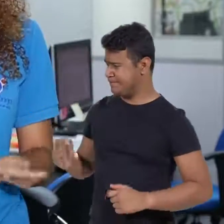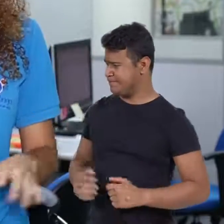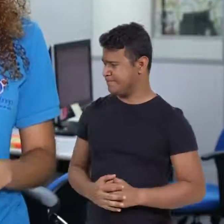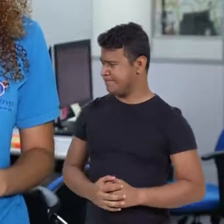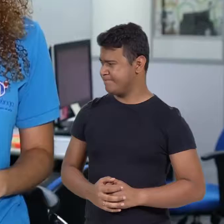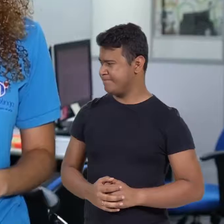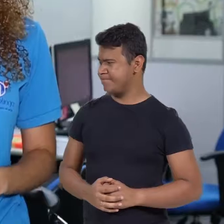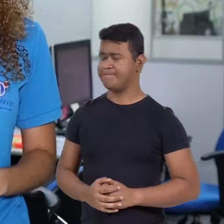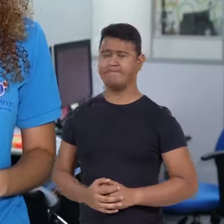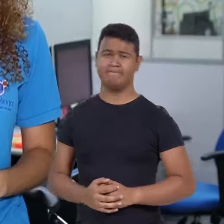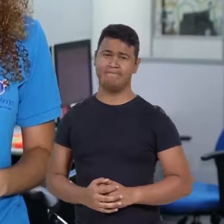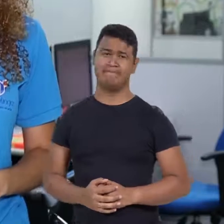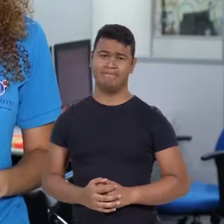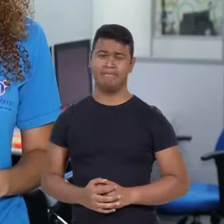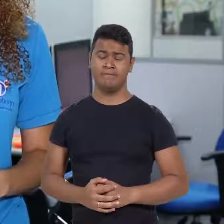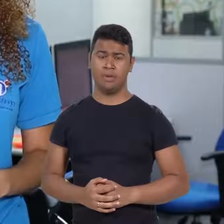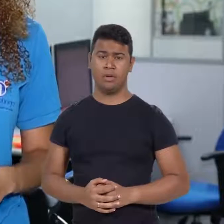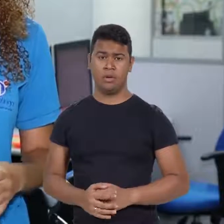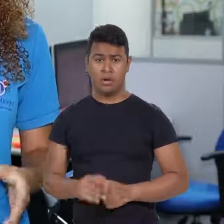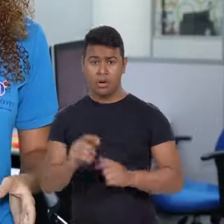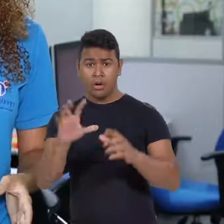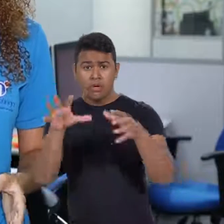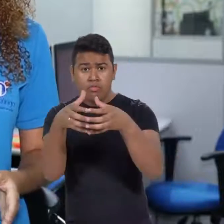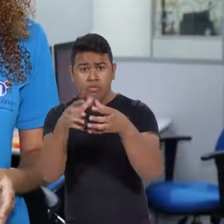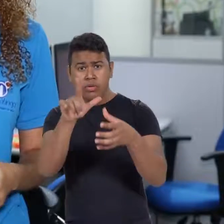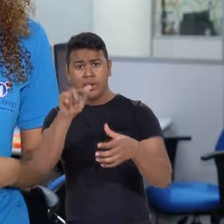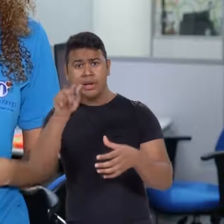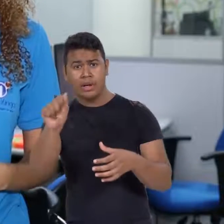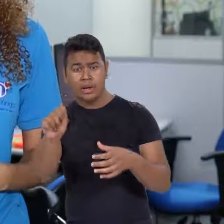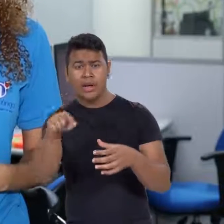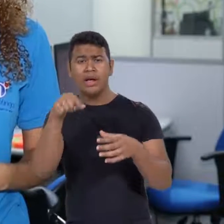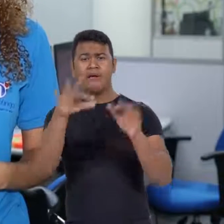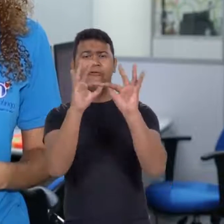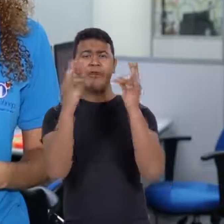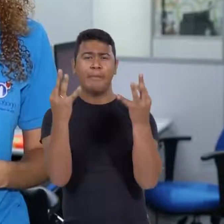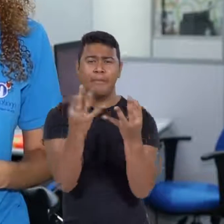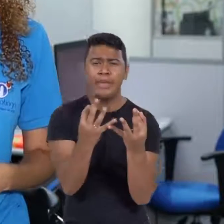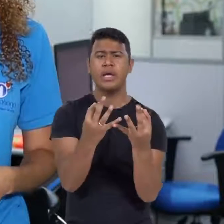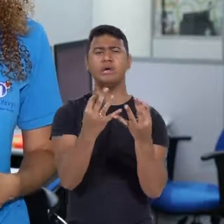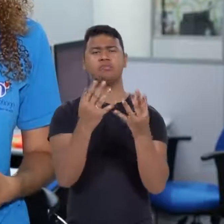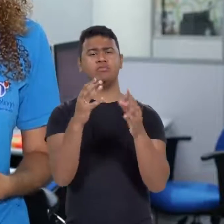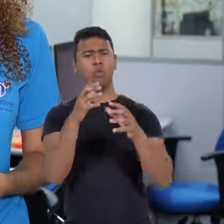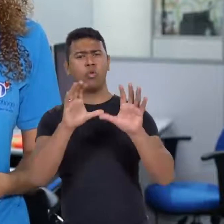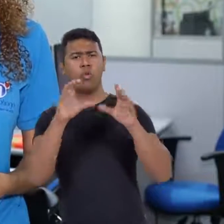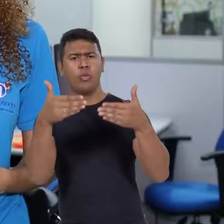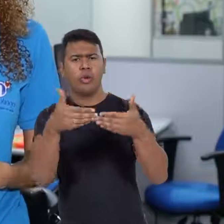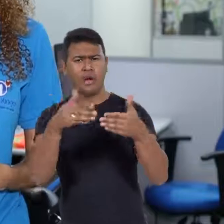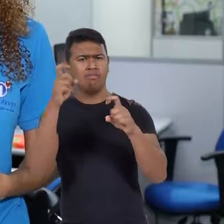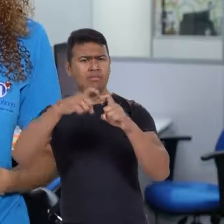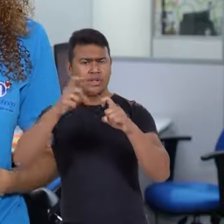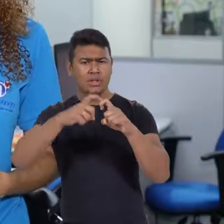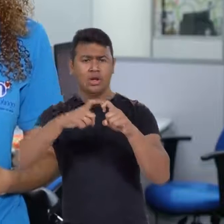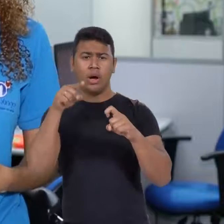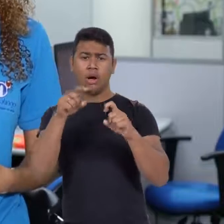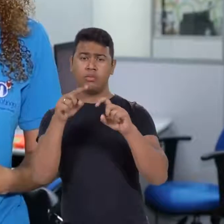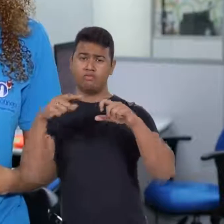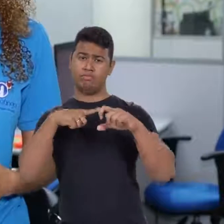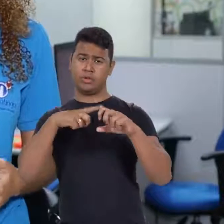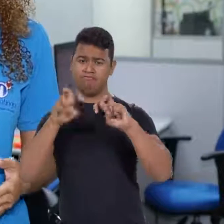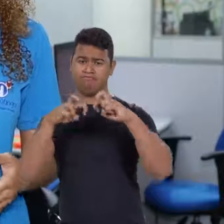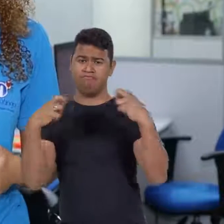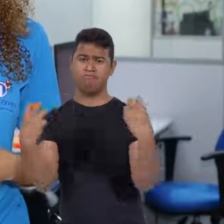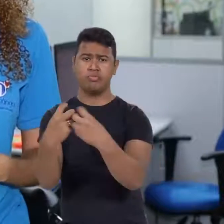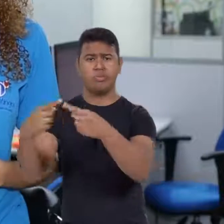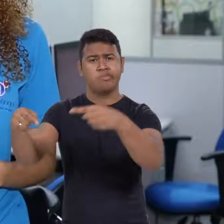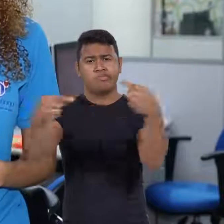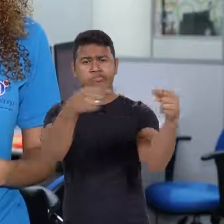@sabiovasf.saudepublica. Tudo sem acento. A Liga Acadêmica de Medicina de Família e Comunidade vai promover uma roda de conversa sobre a saúde da população